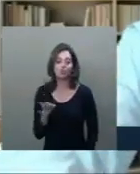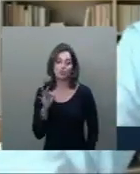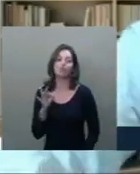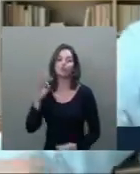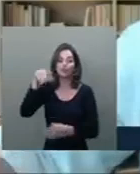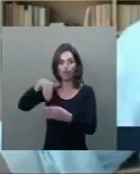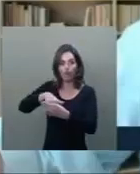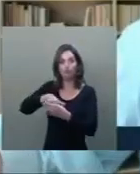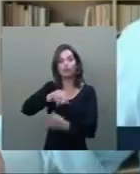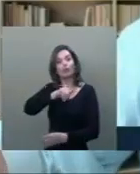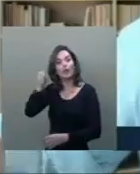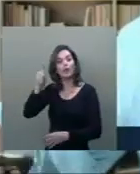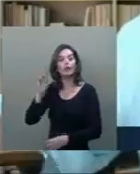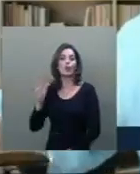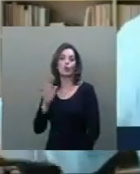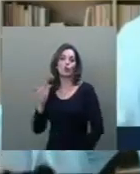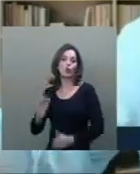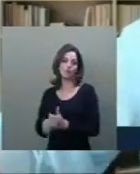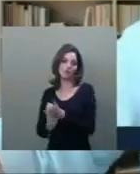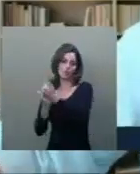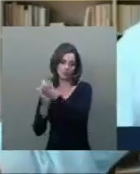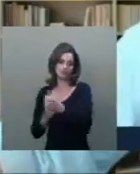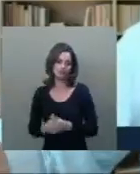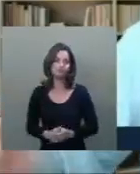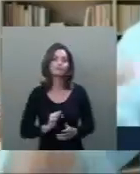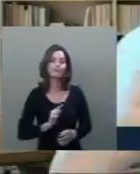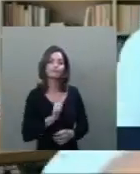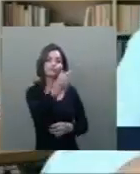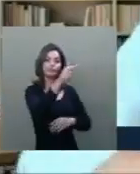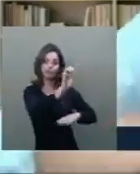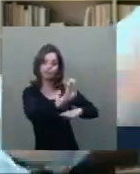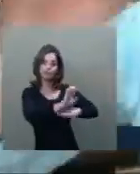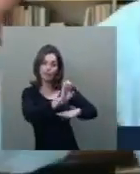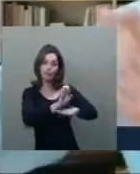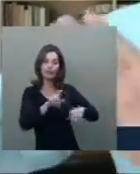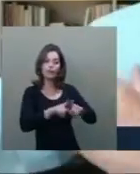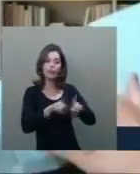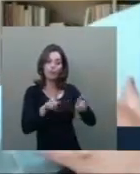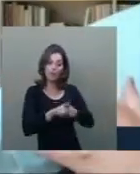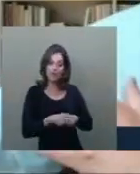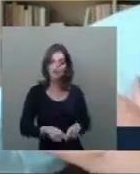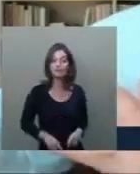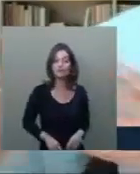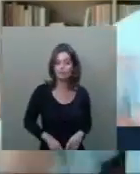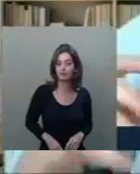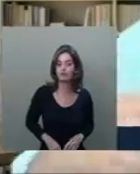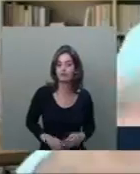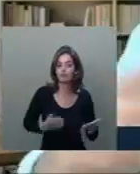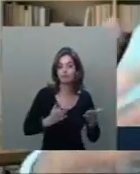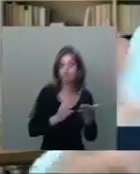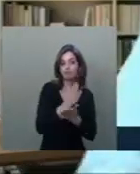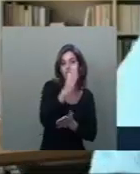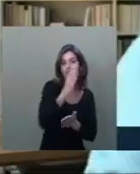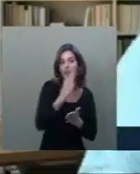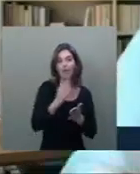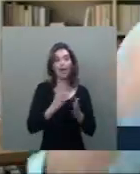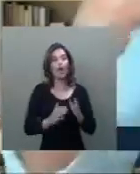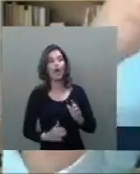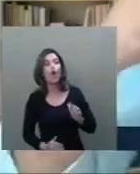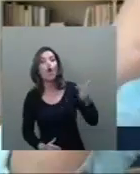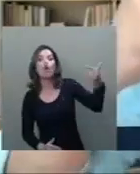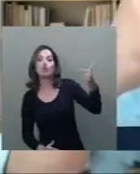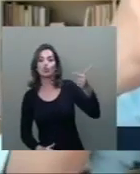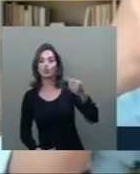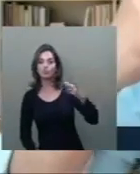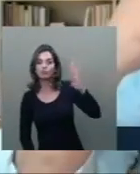Lula. Olha, agora eu vou dizer que uma outra região, um outro estado que optou pelo outro presidente é porque não tem capacidade. Nunca